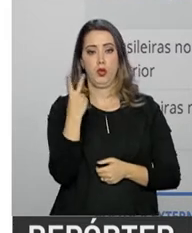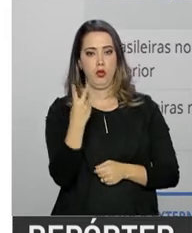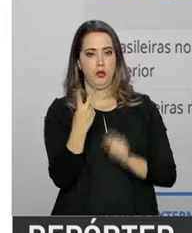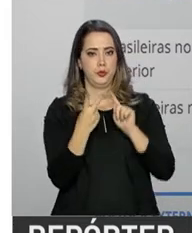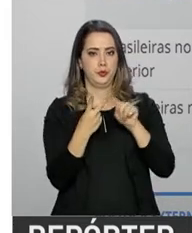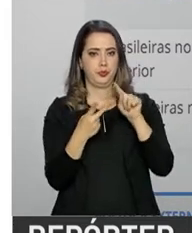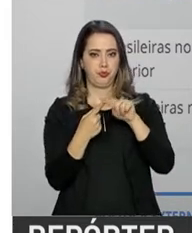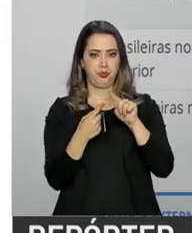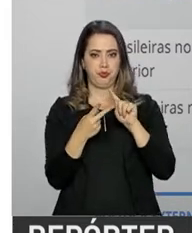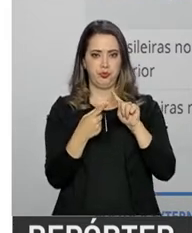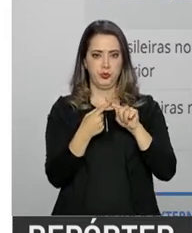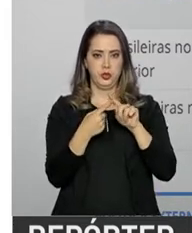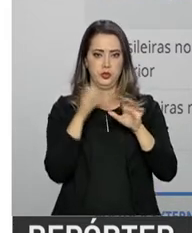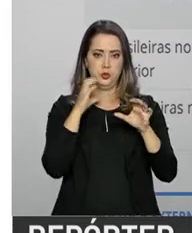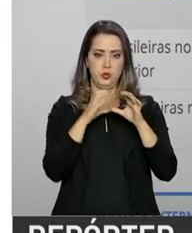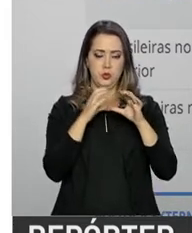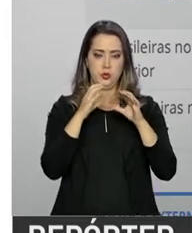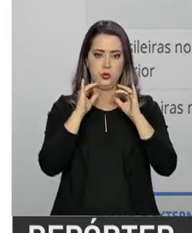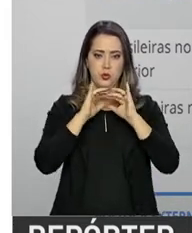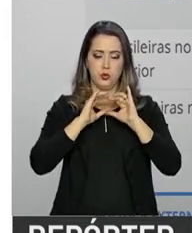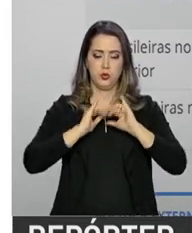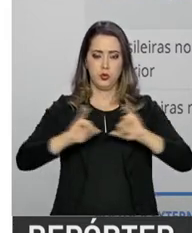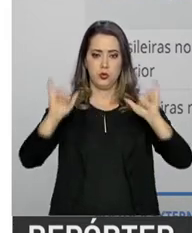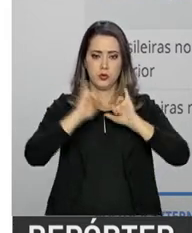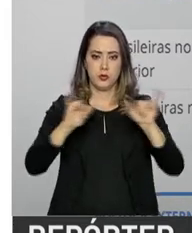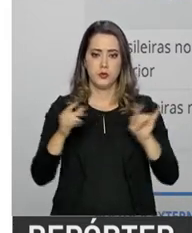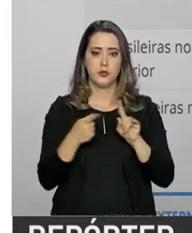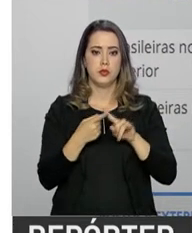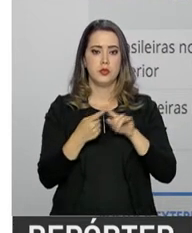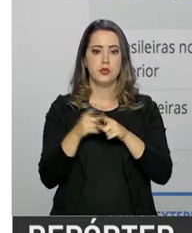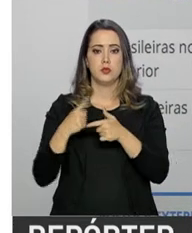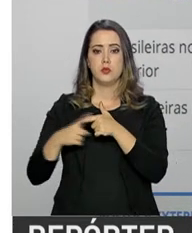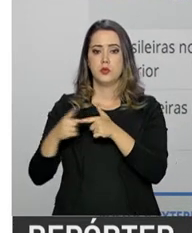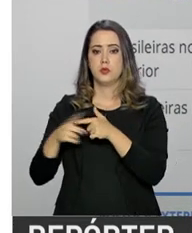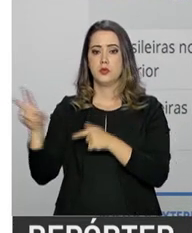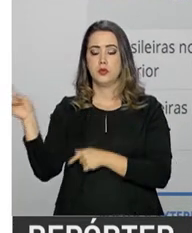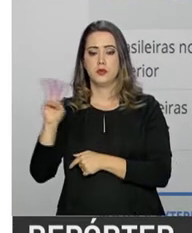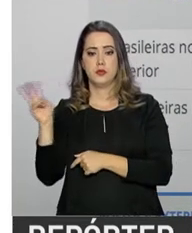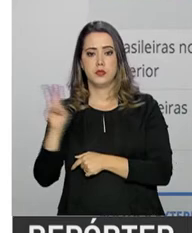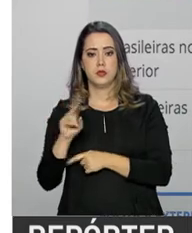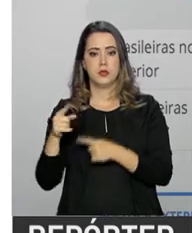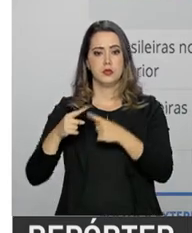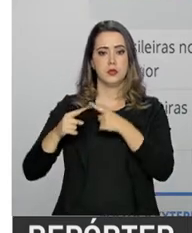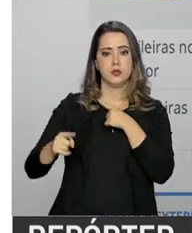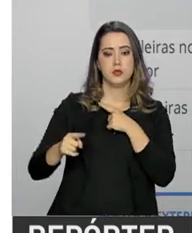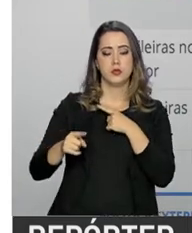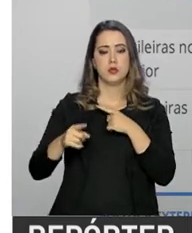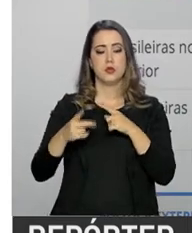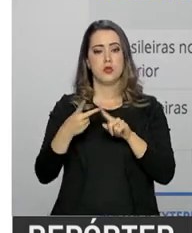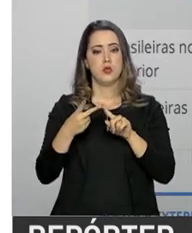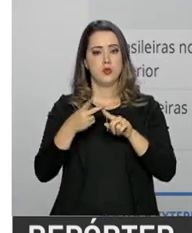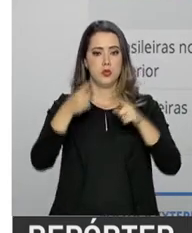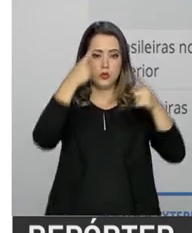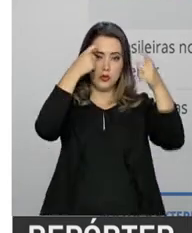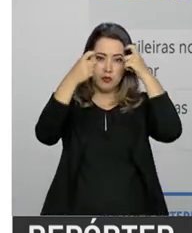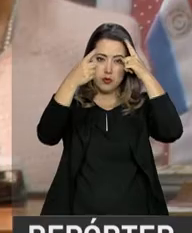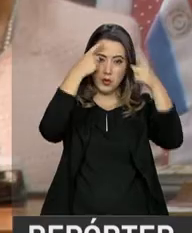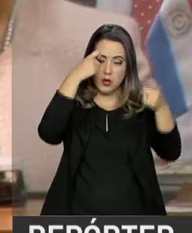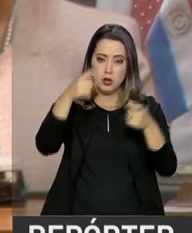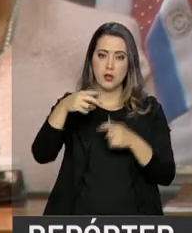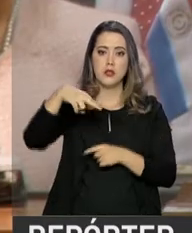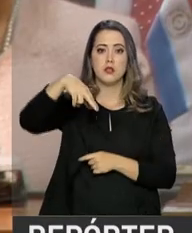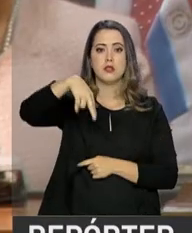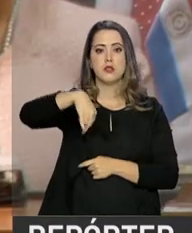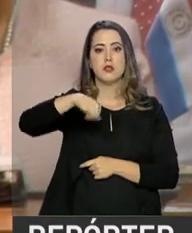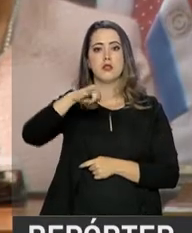1 sobre a crise migratória humanitária que afeta os venezuelanos e outro condenando o uso de violência e conflitos na nicarágua